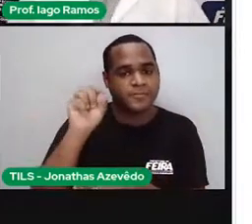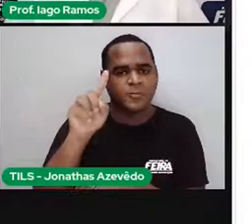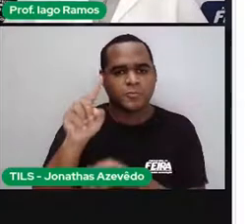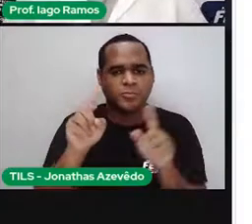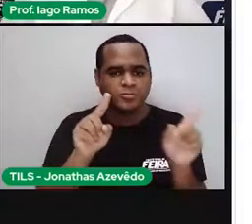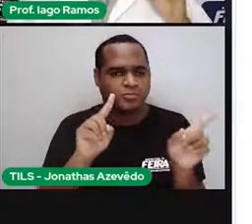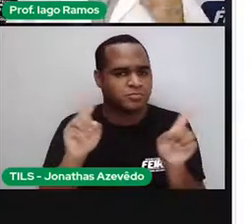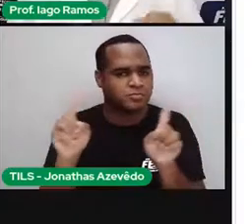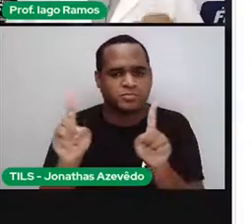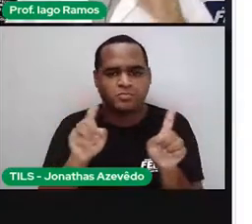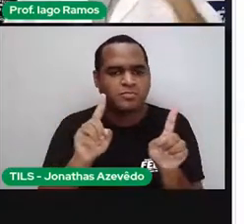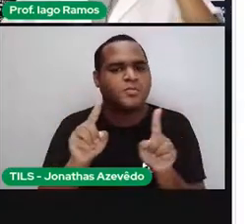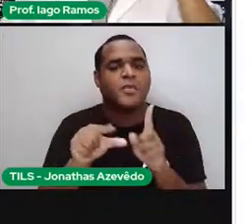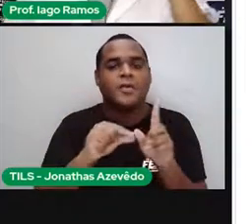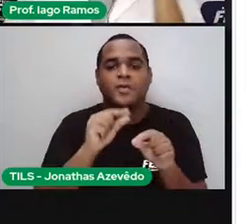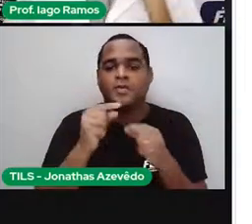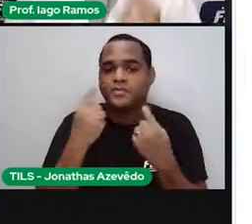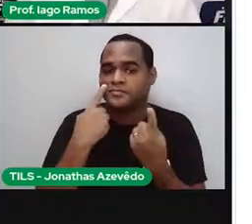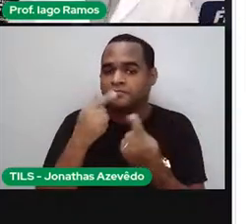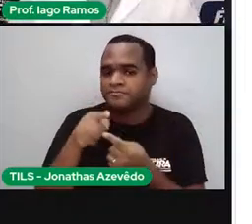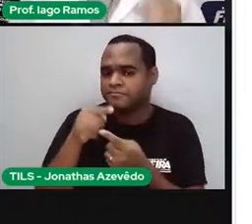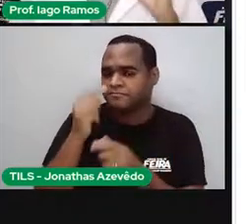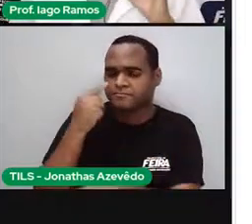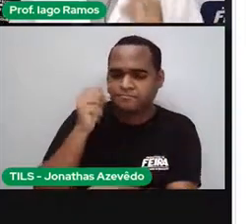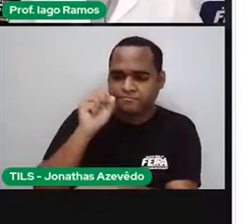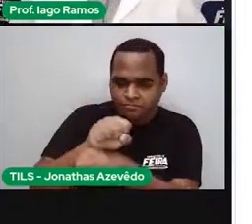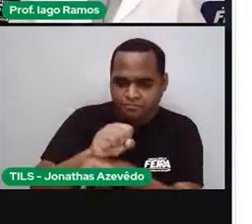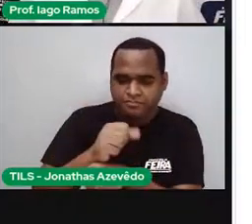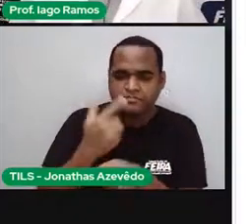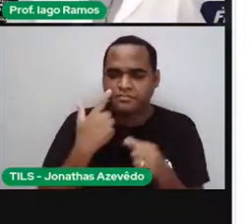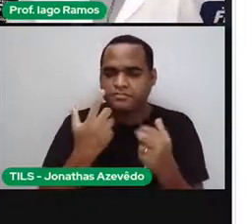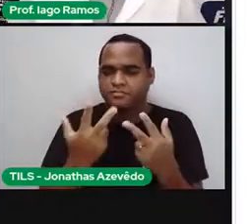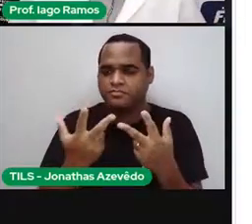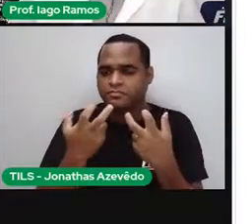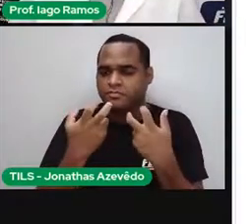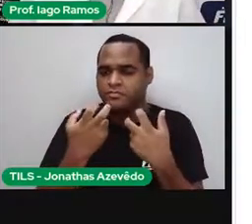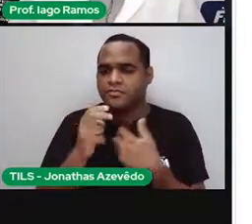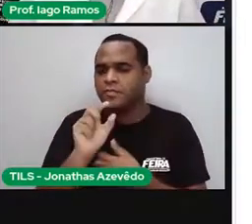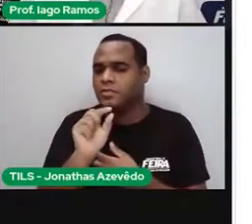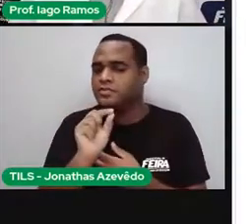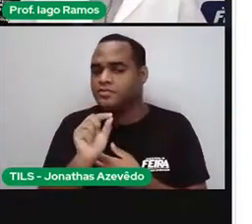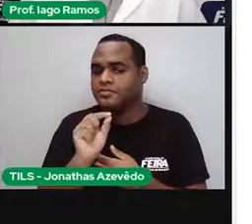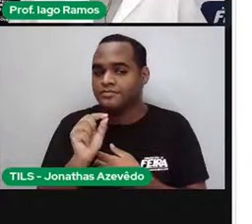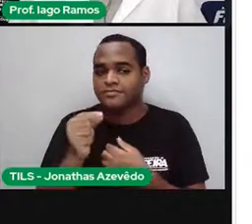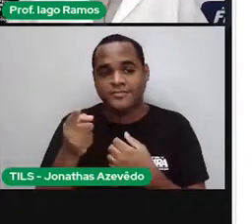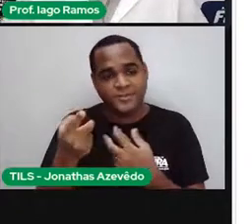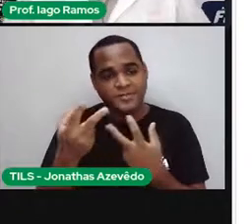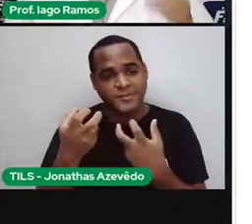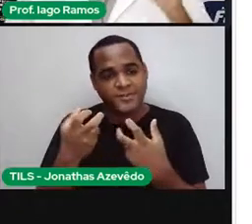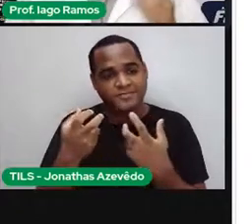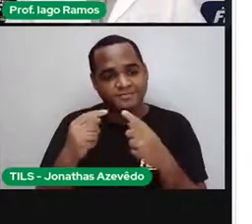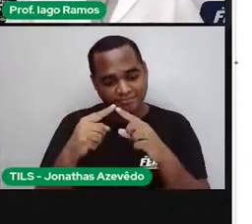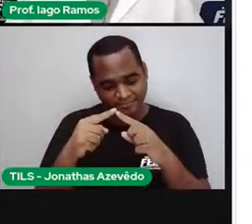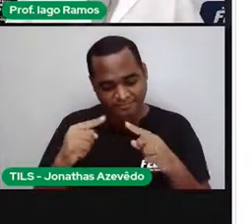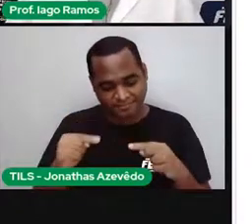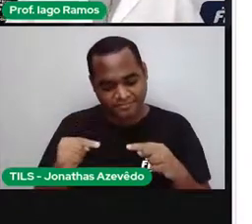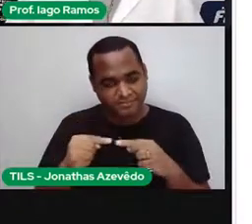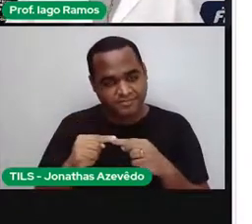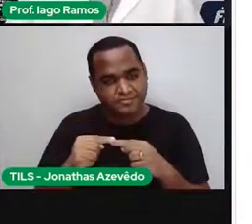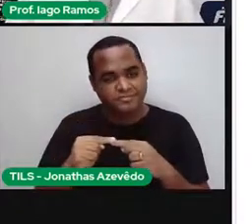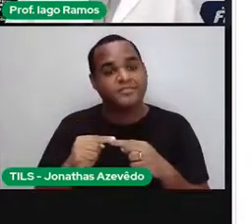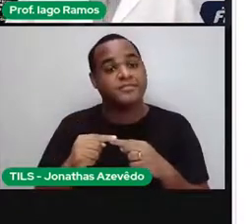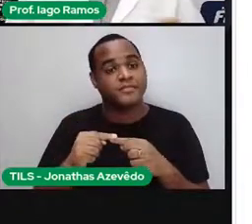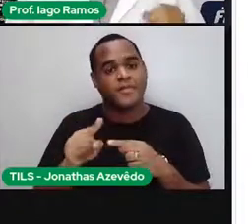desses triângulos e vai parar para observar esses triângulos ó e vai